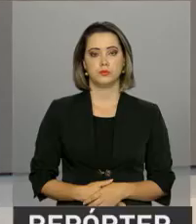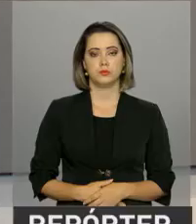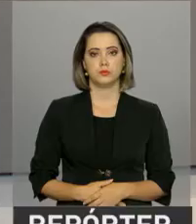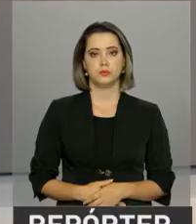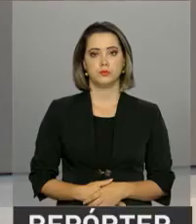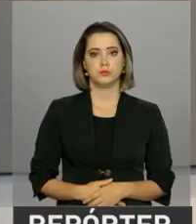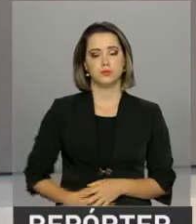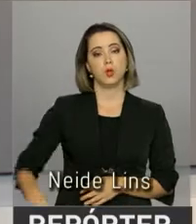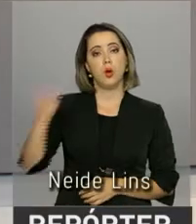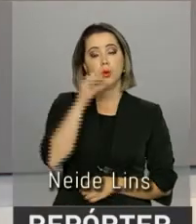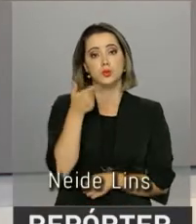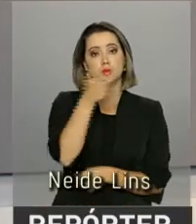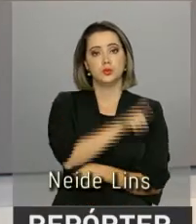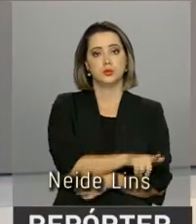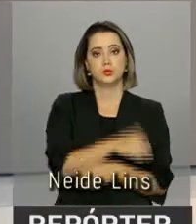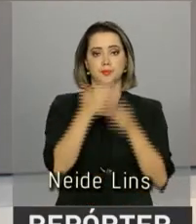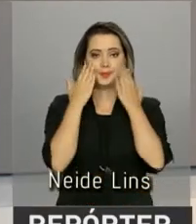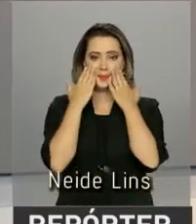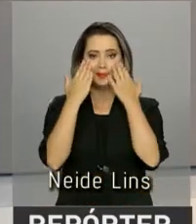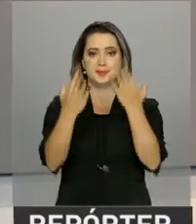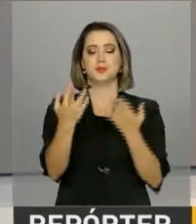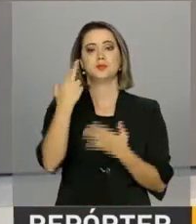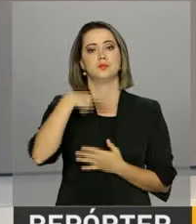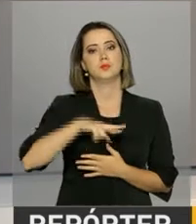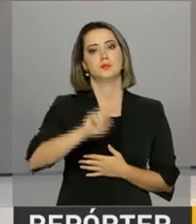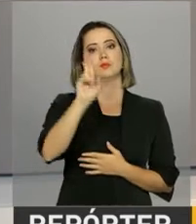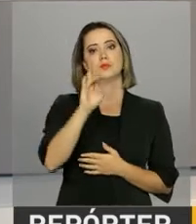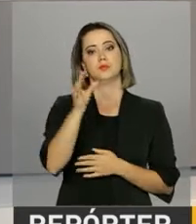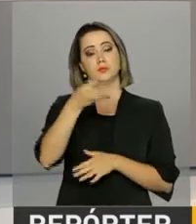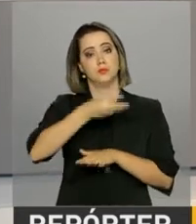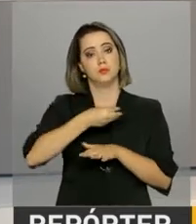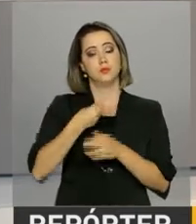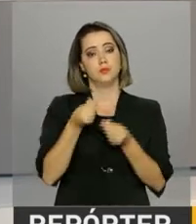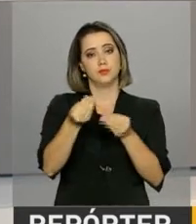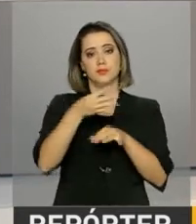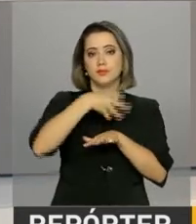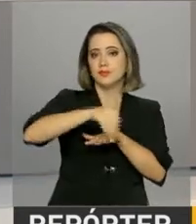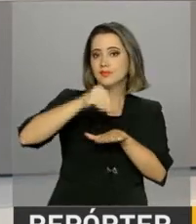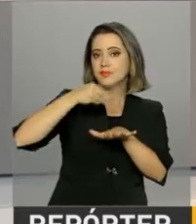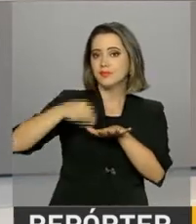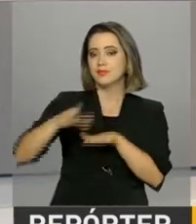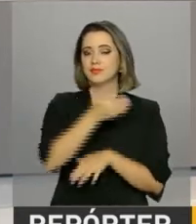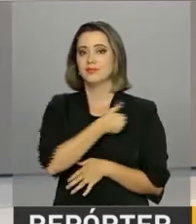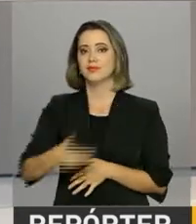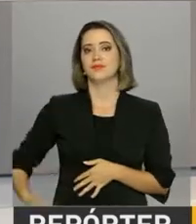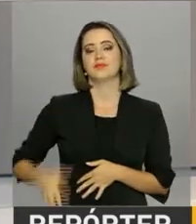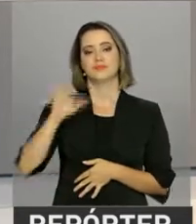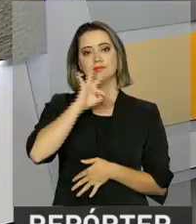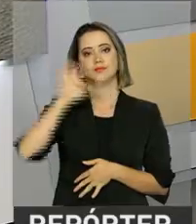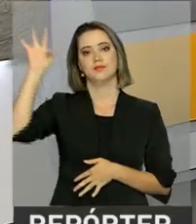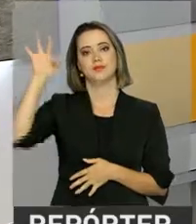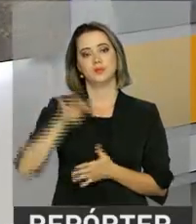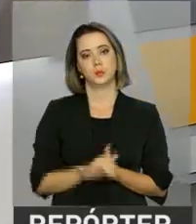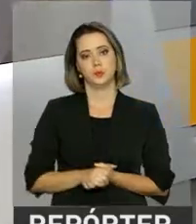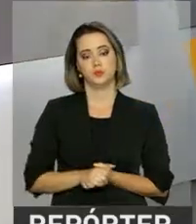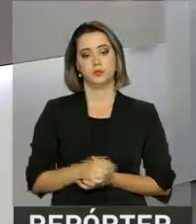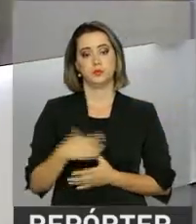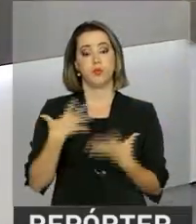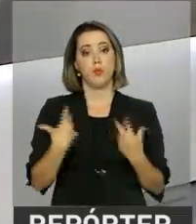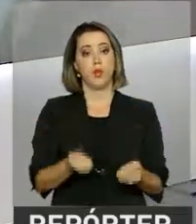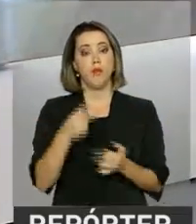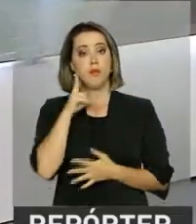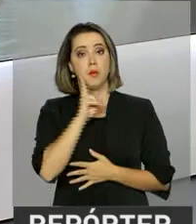lá estamos de volta com mais uma edição do repórter nbr trazendo pra vocês notícias do governo federal nós vamos